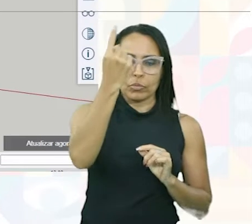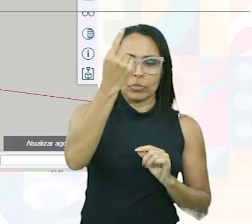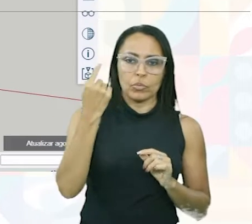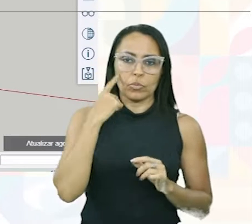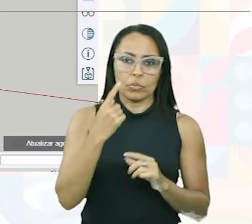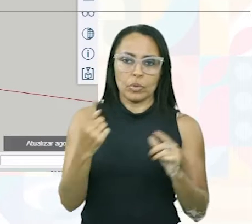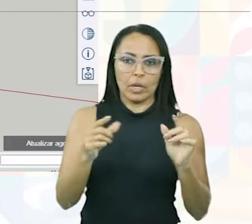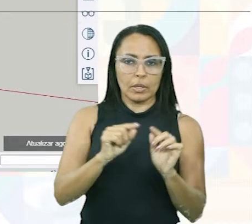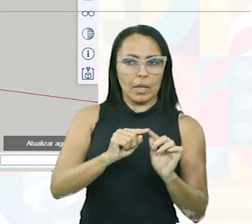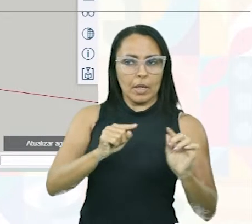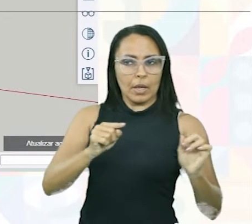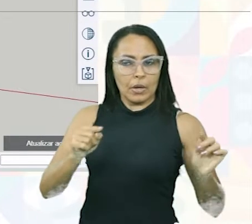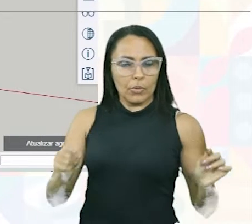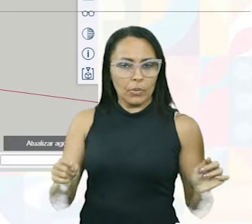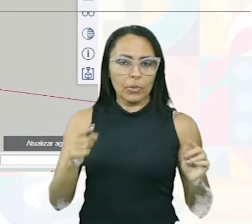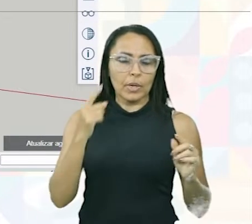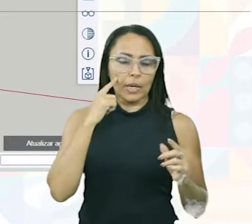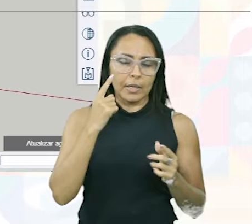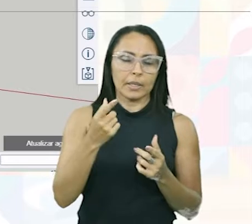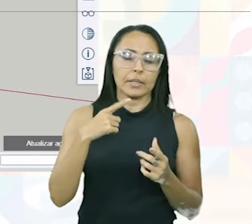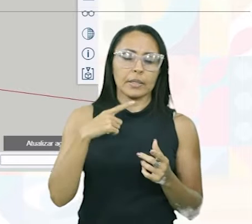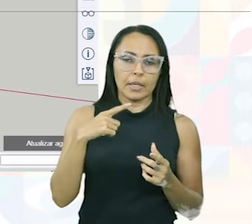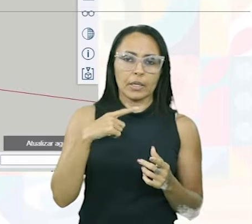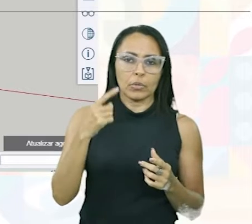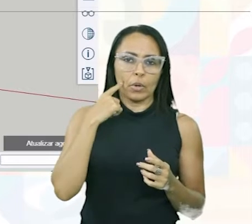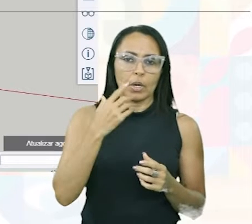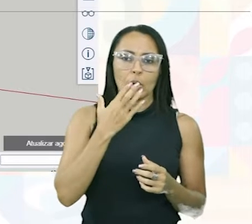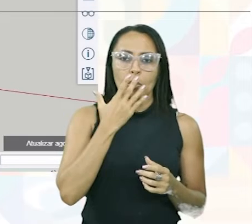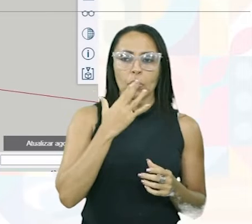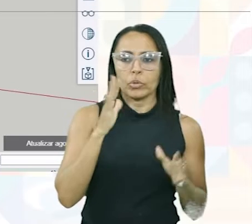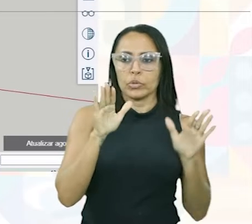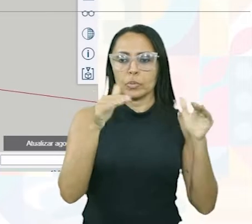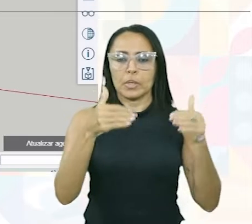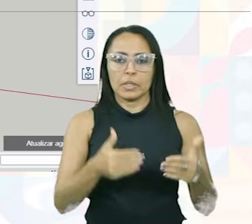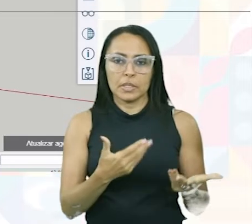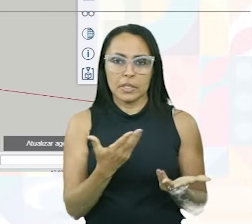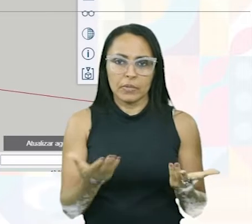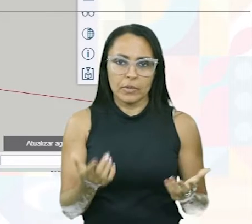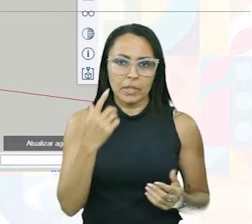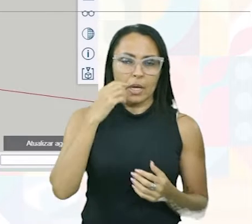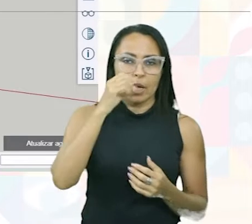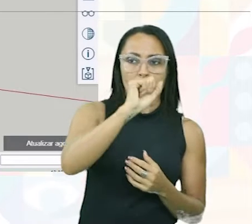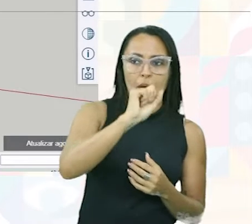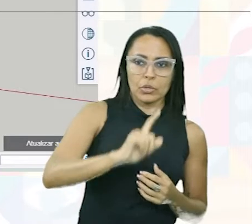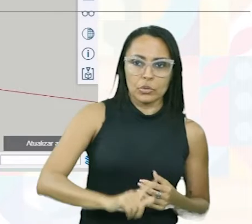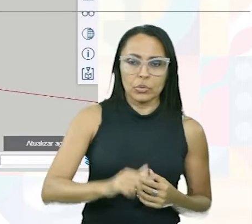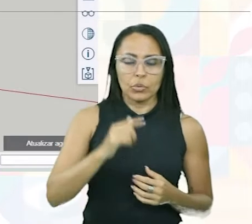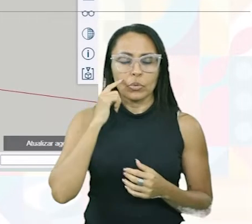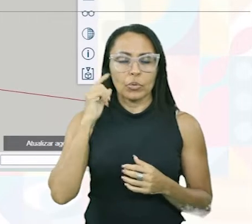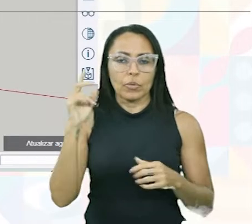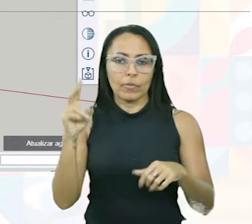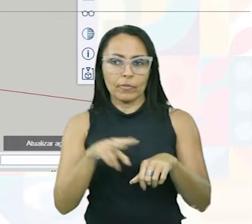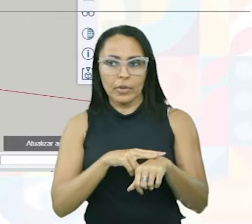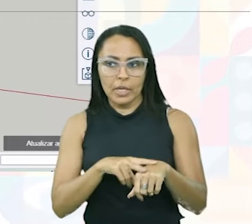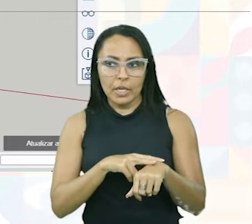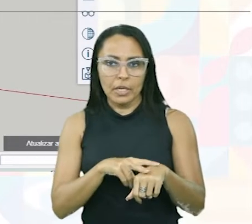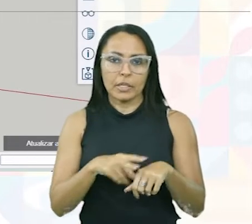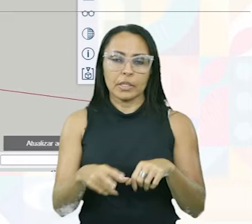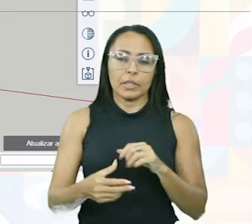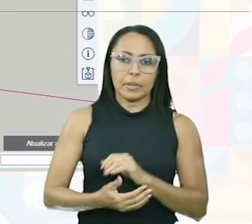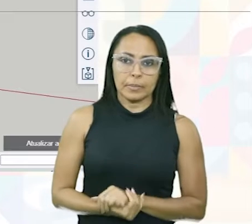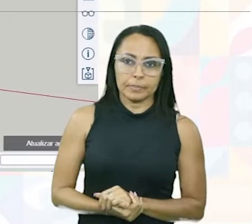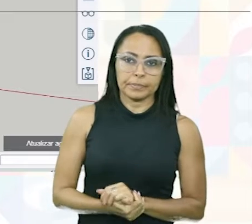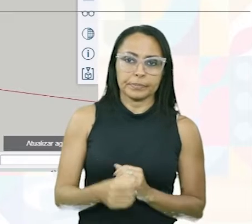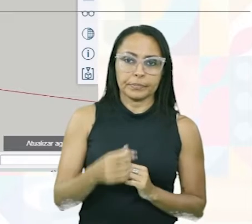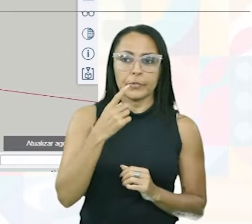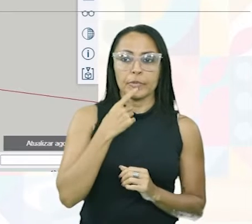da largura. Eles têm uma cor específica. O eixo da altura é azul, o eixo verde é o eixo da profundidade e o eixo vermelho